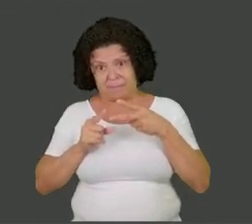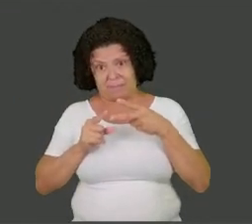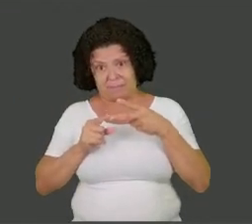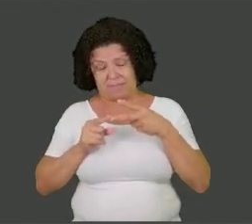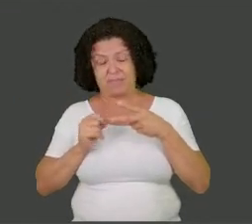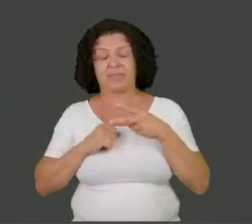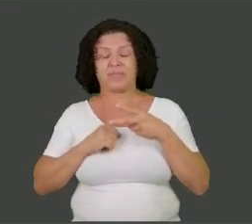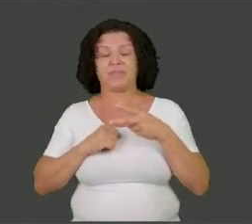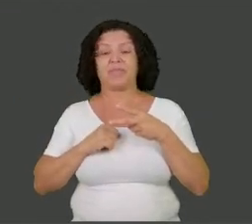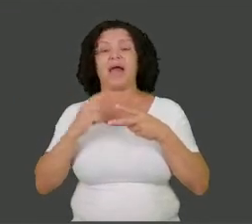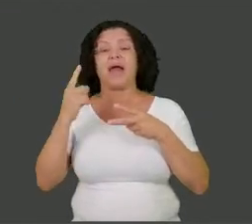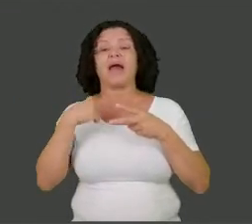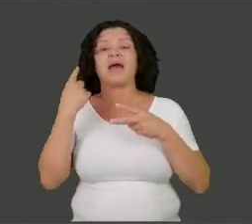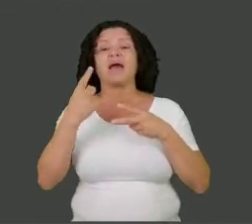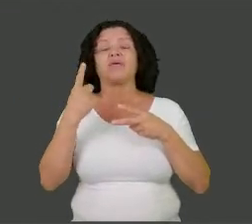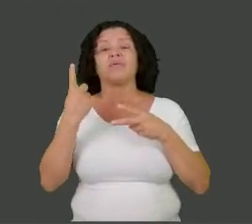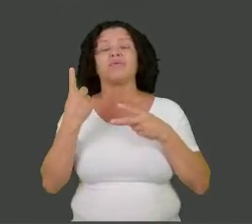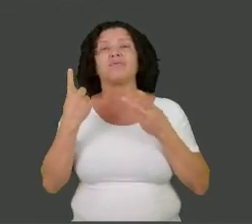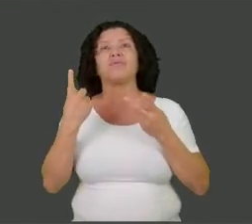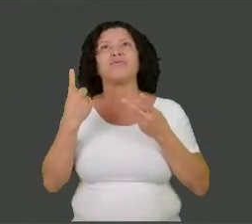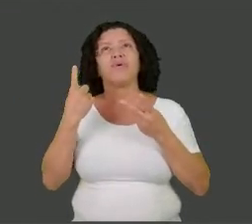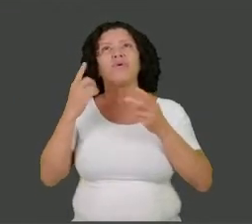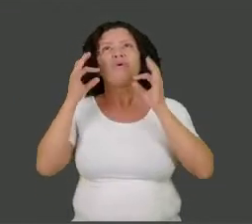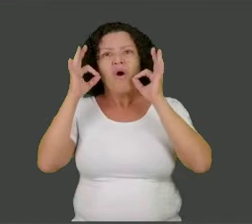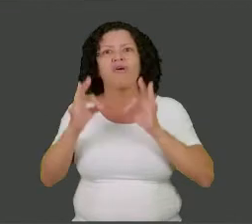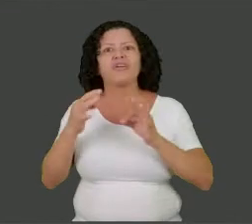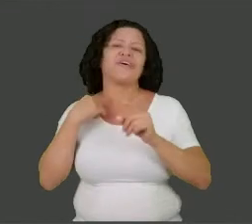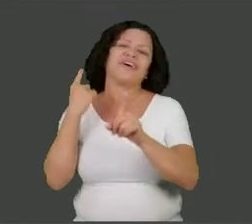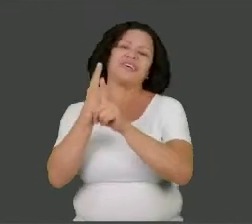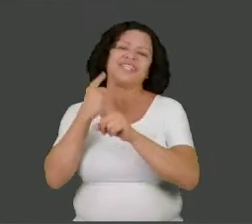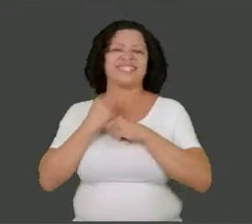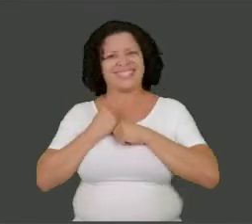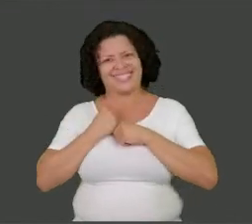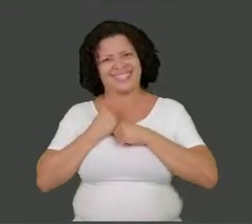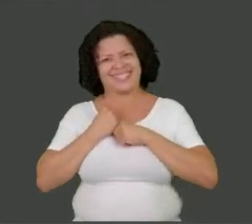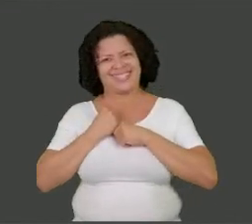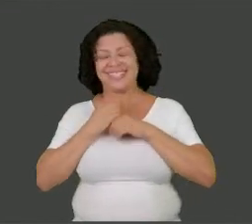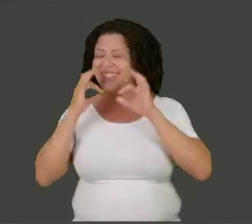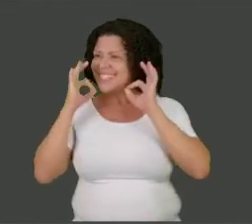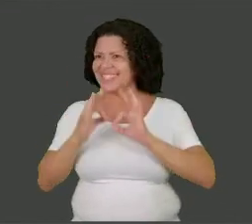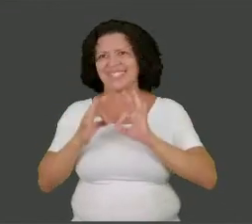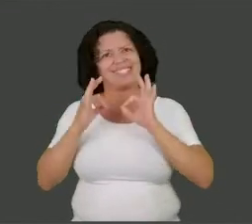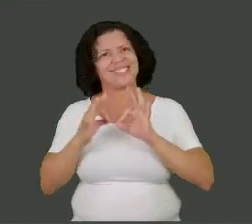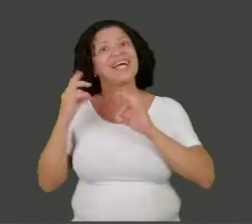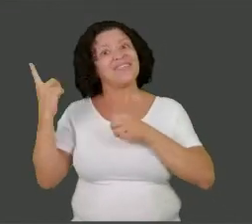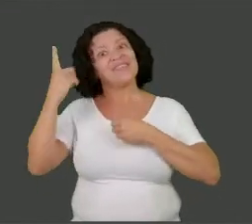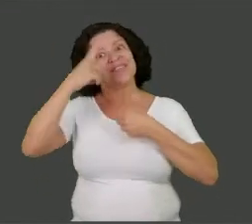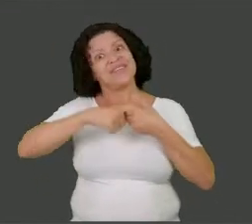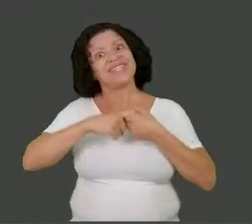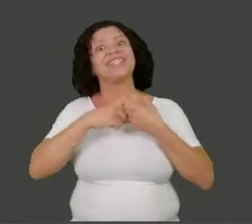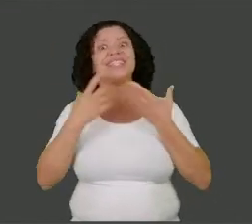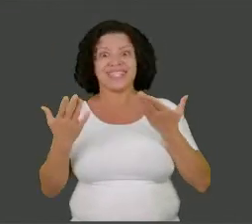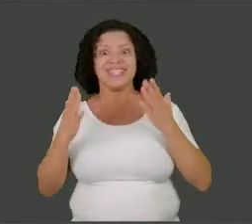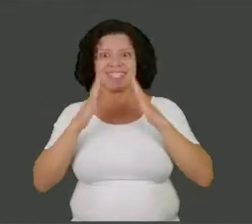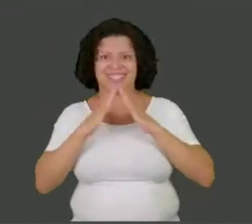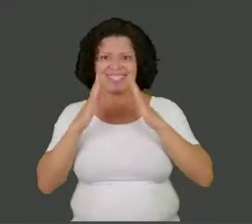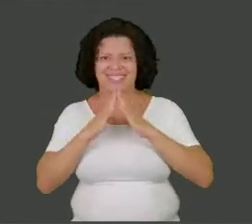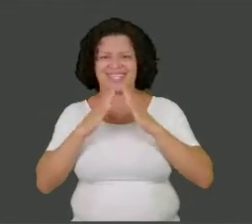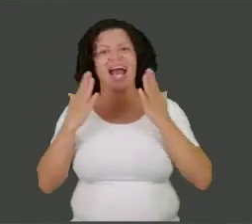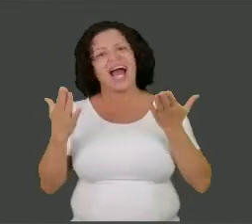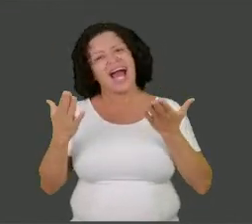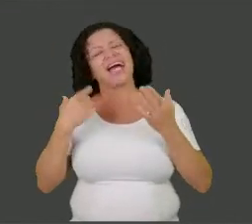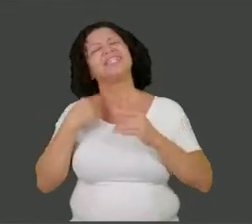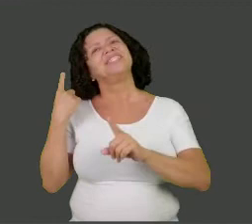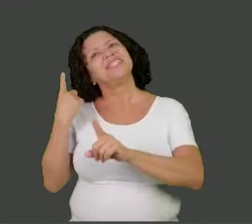segunda é que nós um dia certamente iríamos nos reencontrar. Eles voltariam dessa viagem